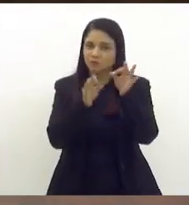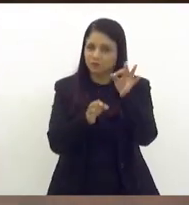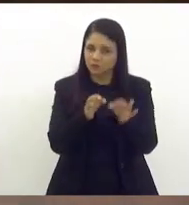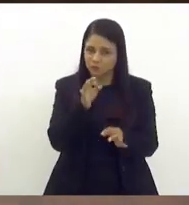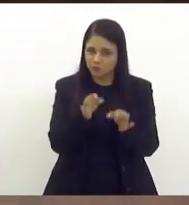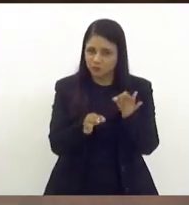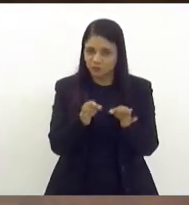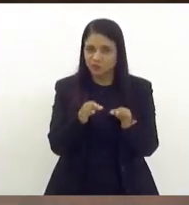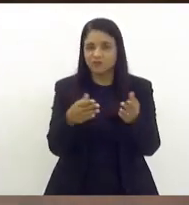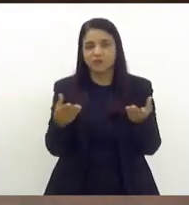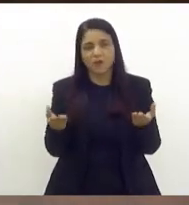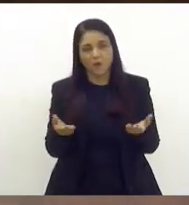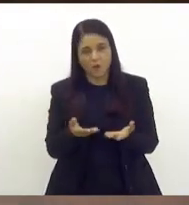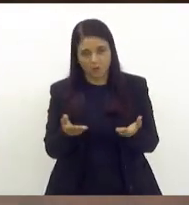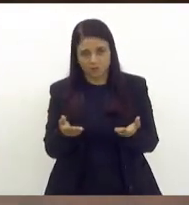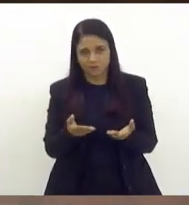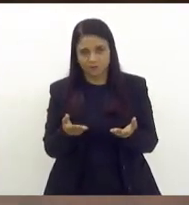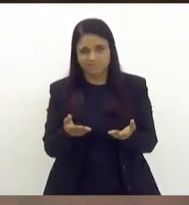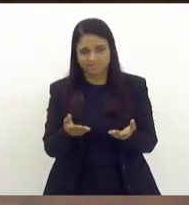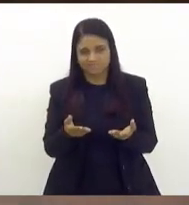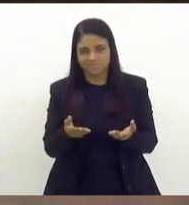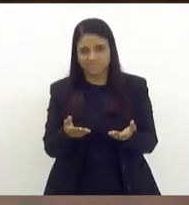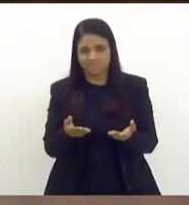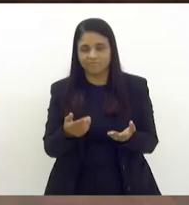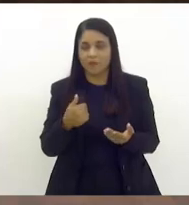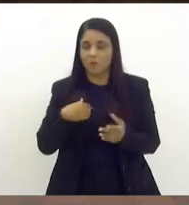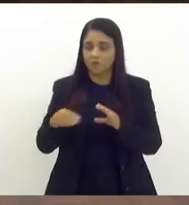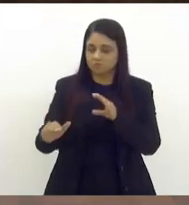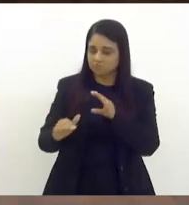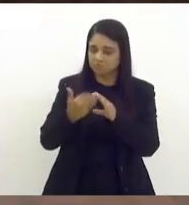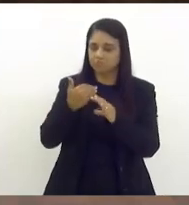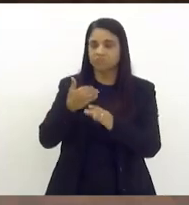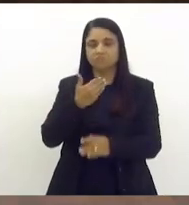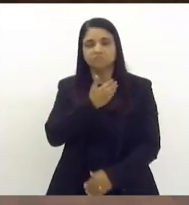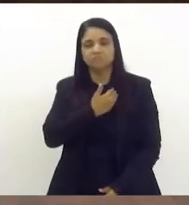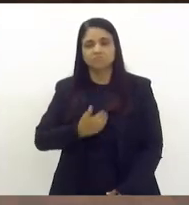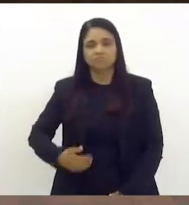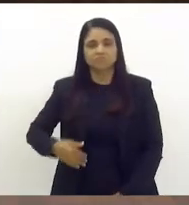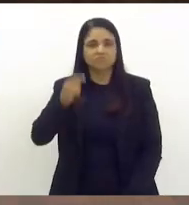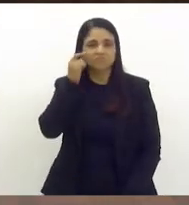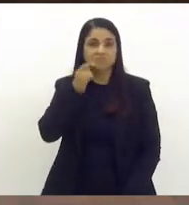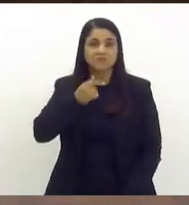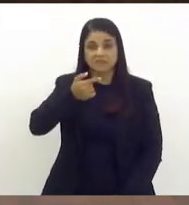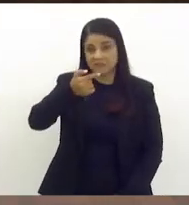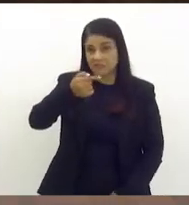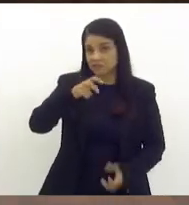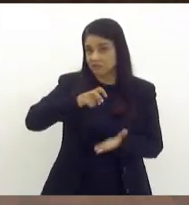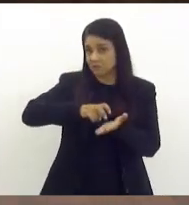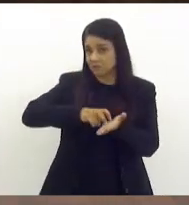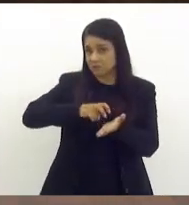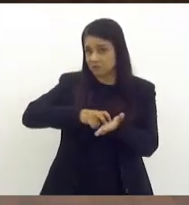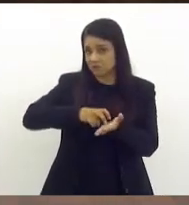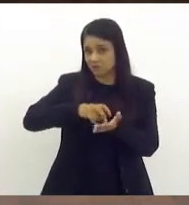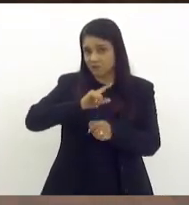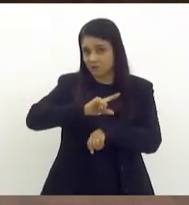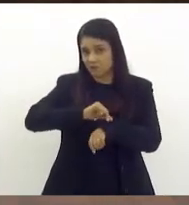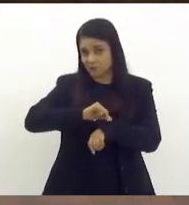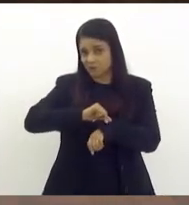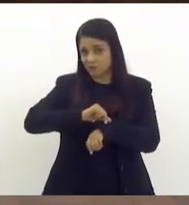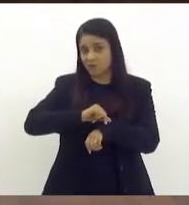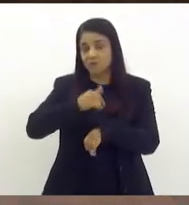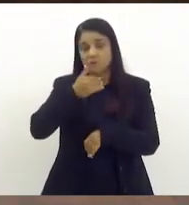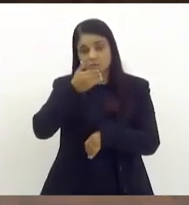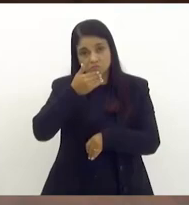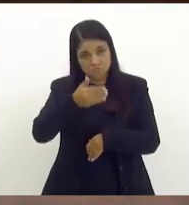Hoje foi feito recebi a mensagem do governador 7 horas da manhã acatando o nosso